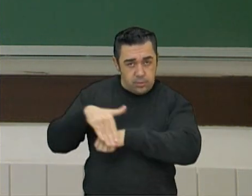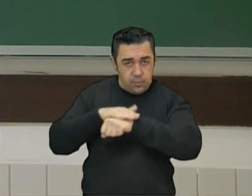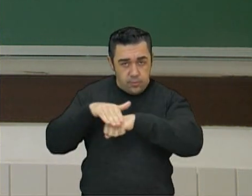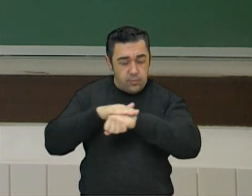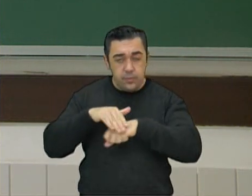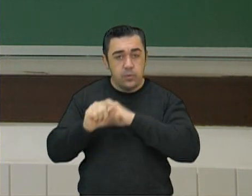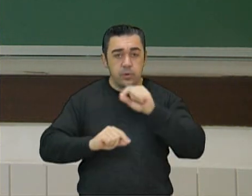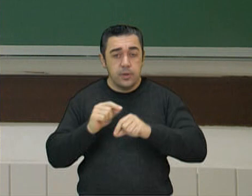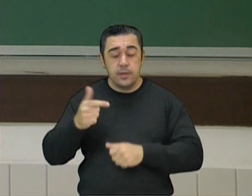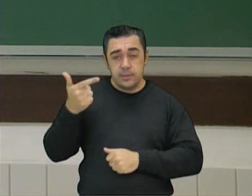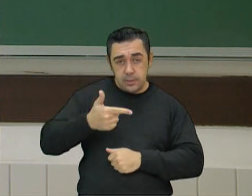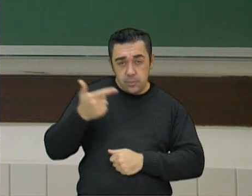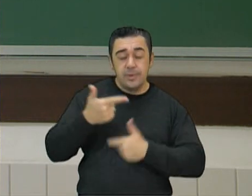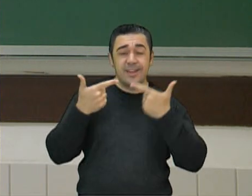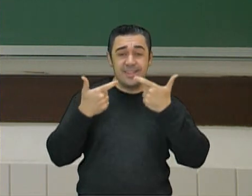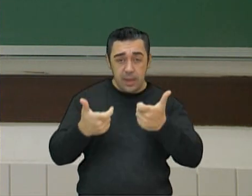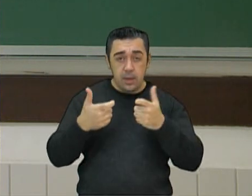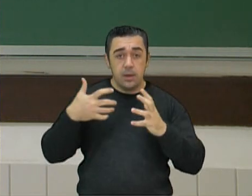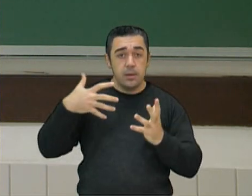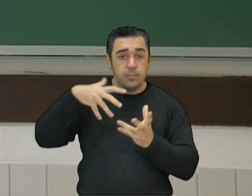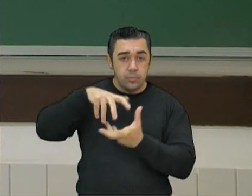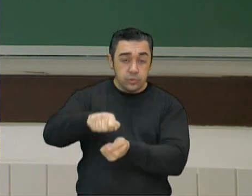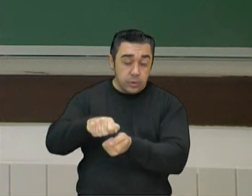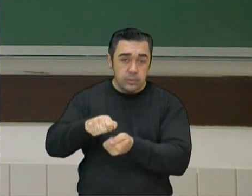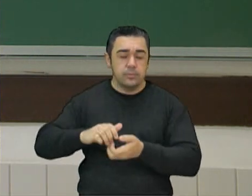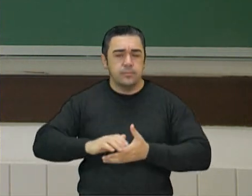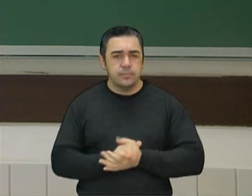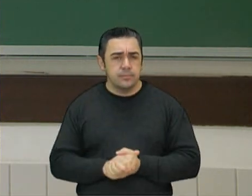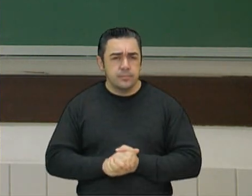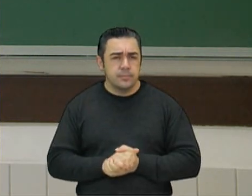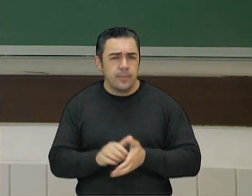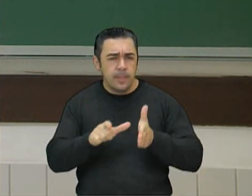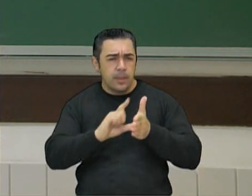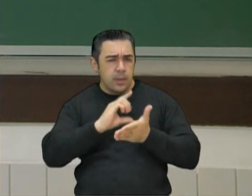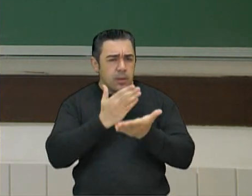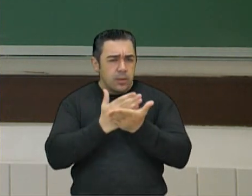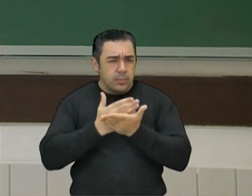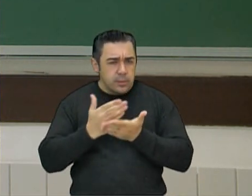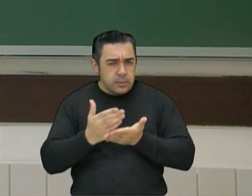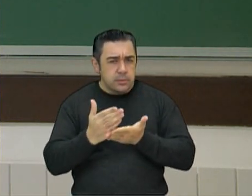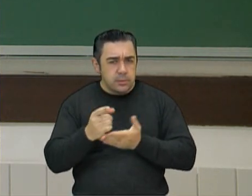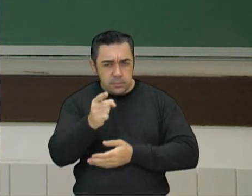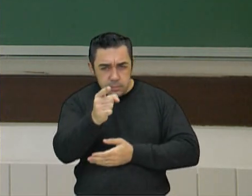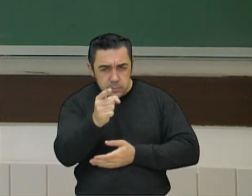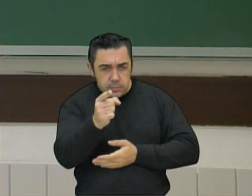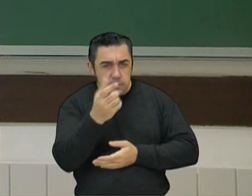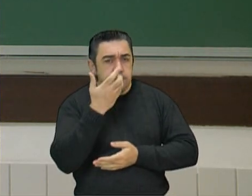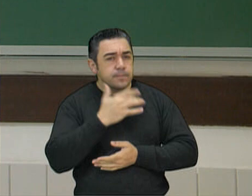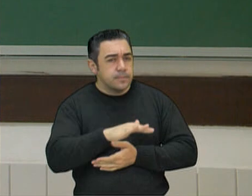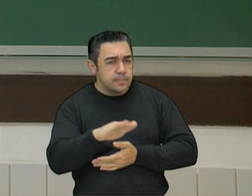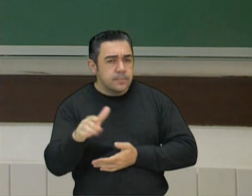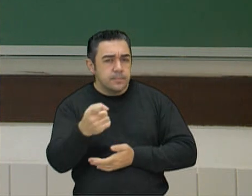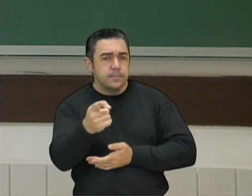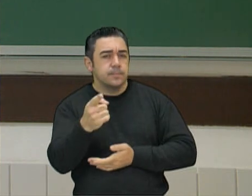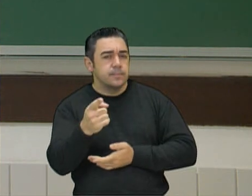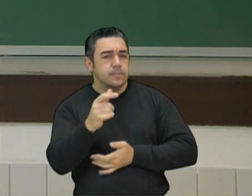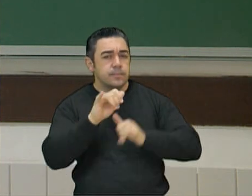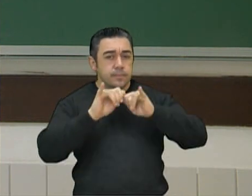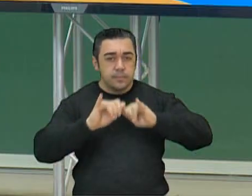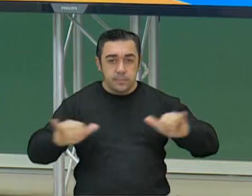sobre Segunda Guerra Mundial. Antes da gente começar, criança, temos recados para